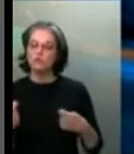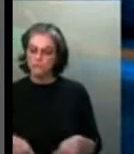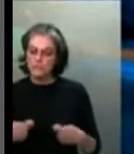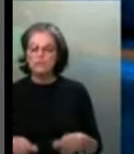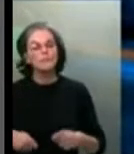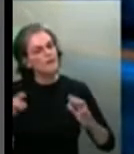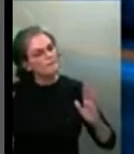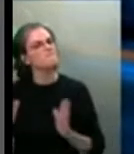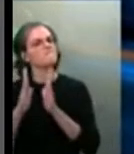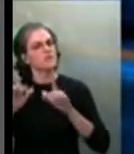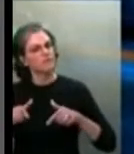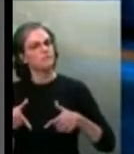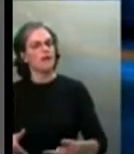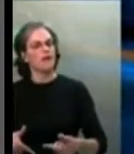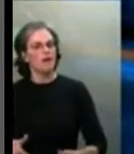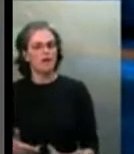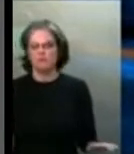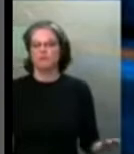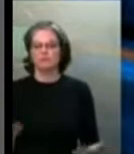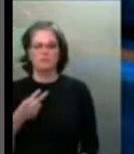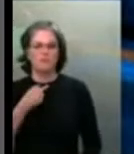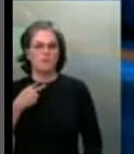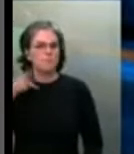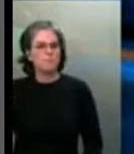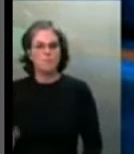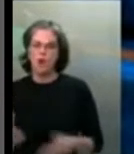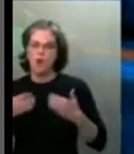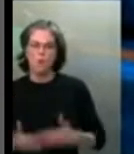enfrentar esta atitude autoritária.